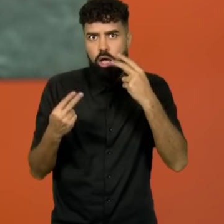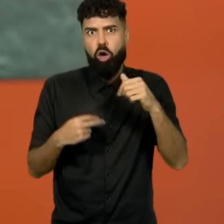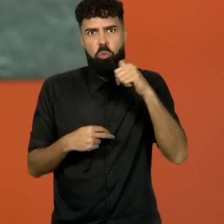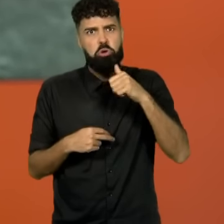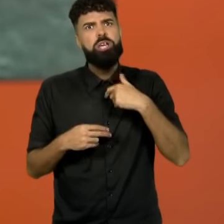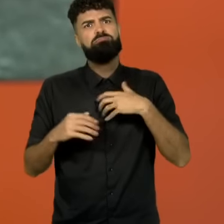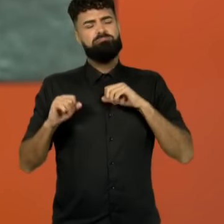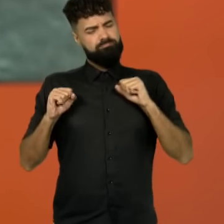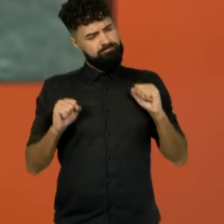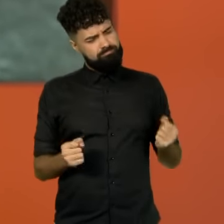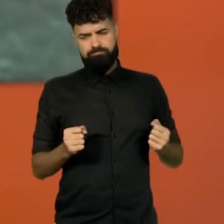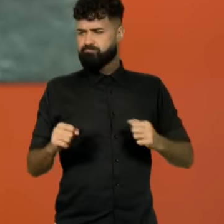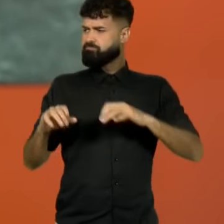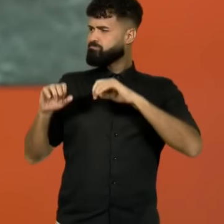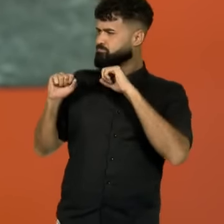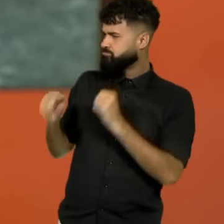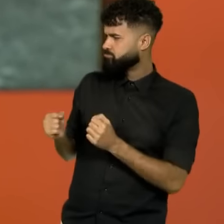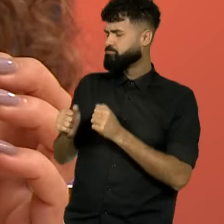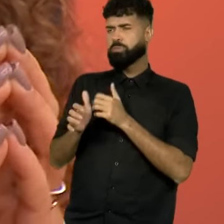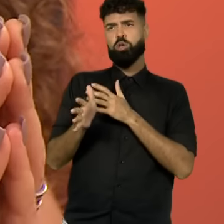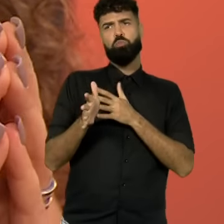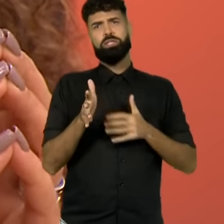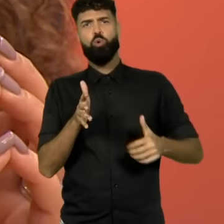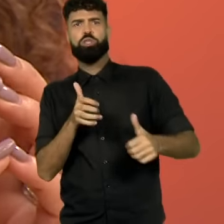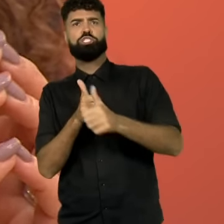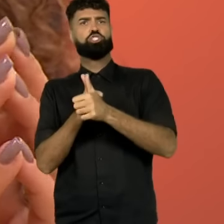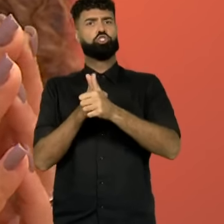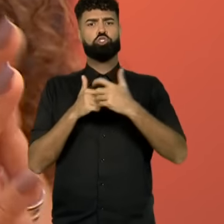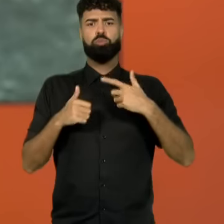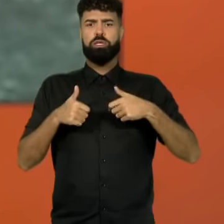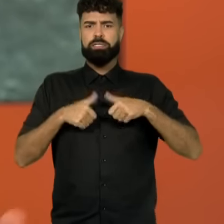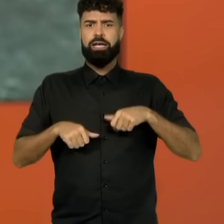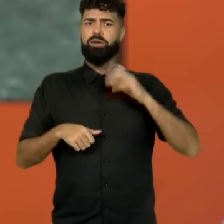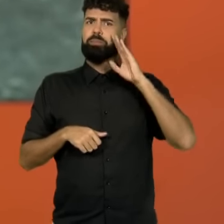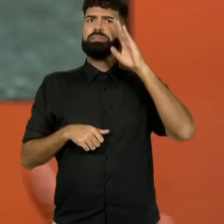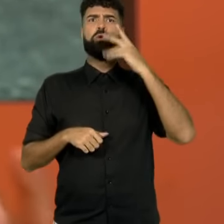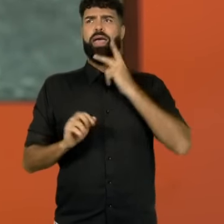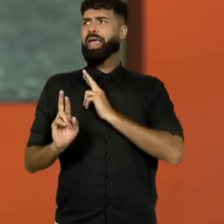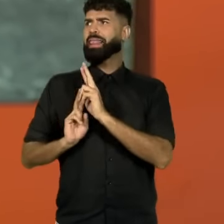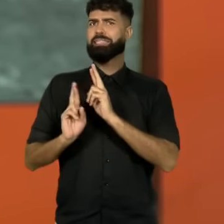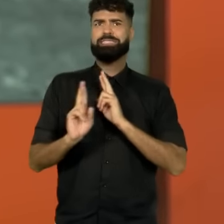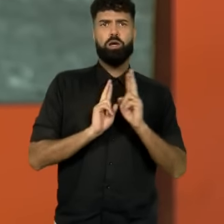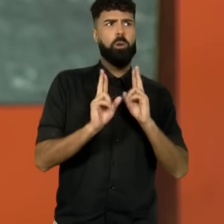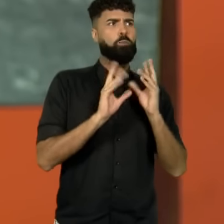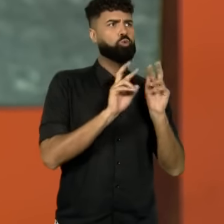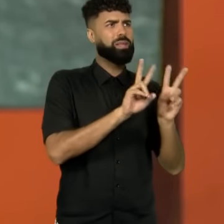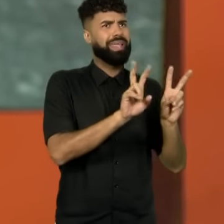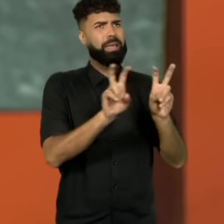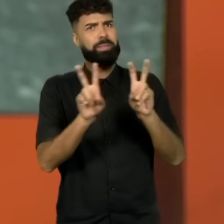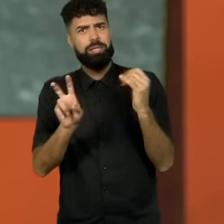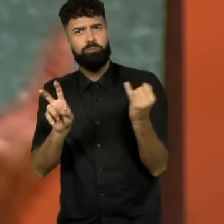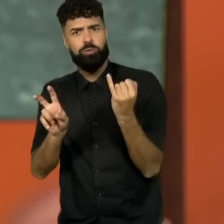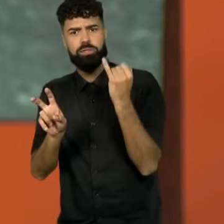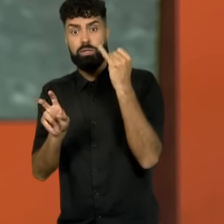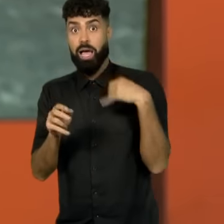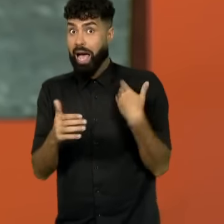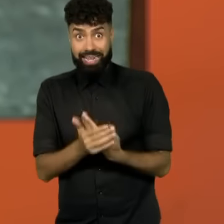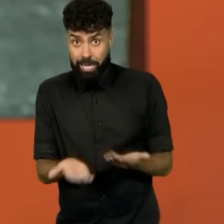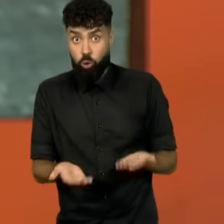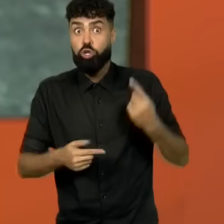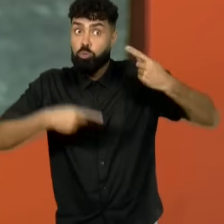tantas, tanto protagonismo, né? relacionando-se com tantas causas importantes que ainda hoje